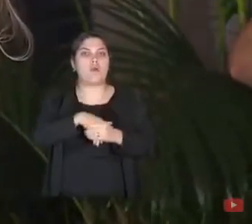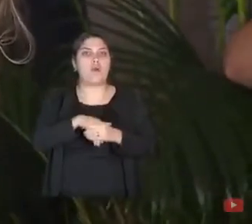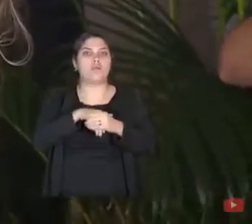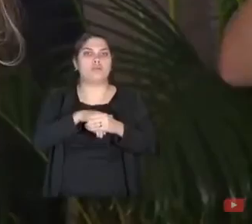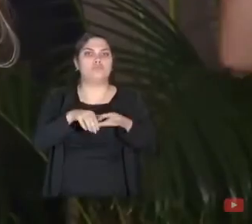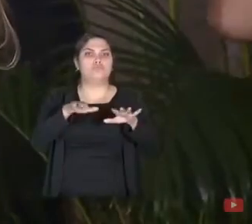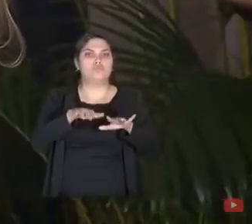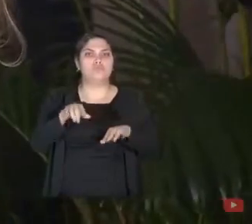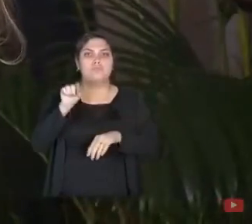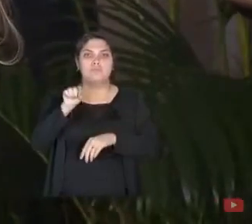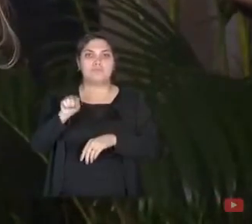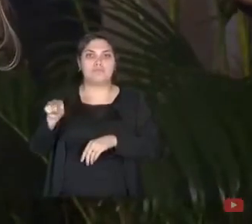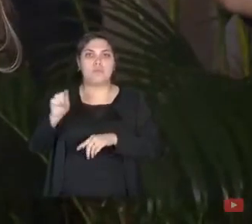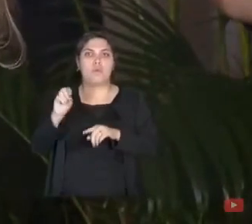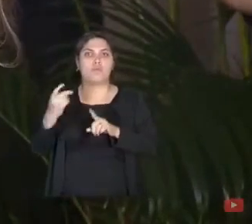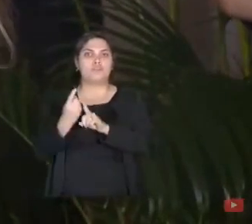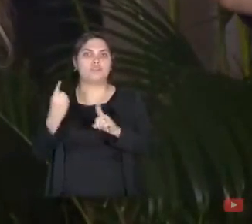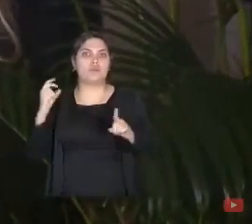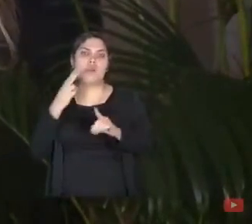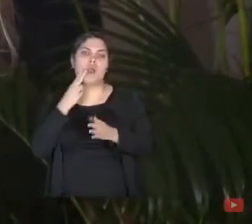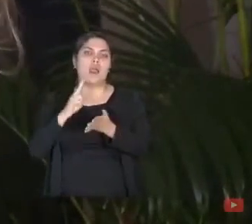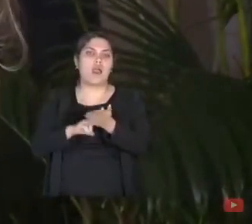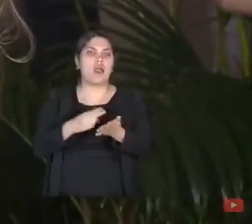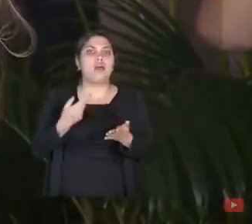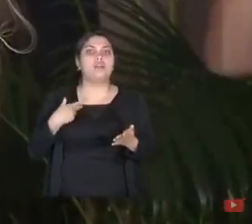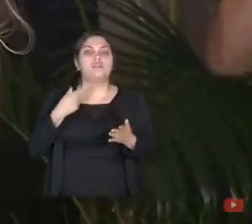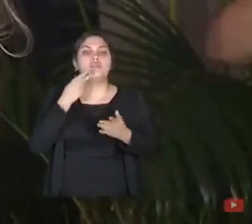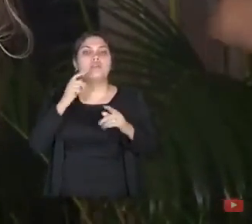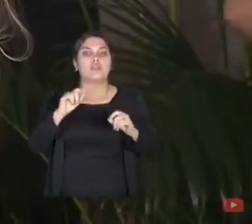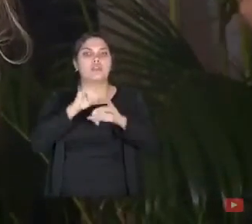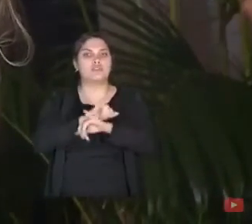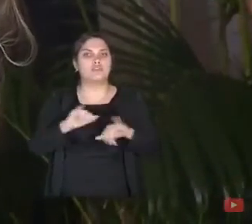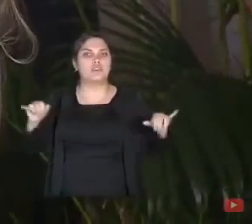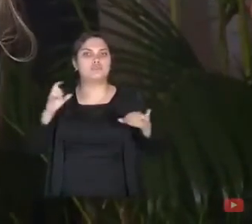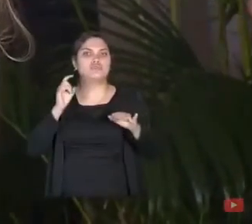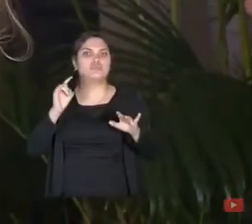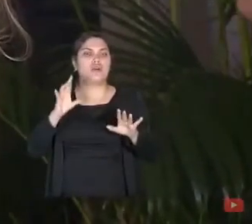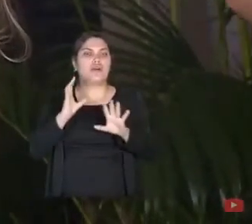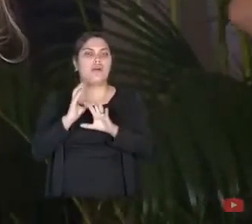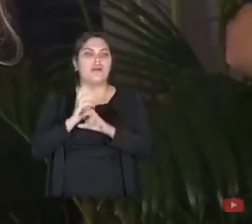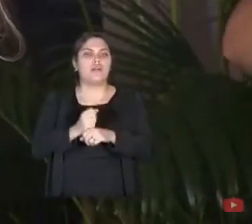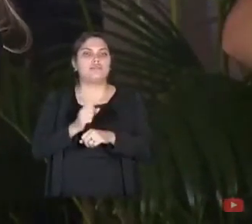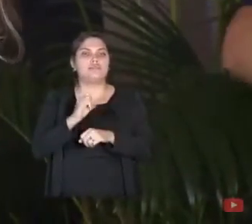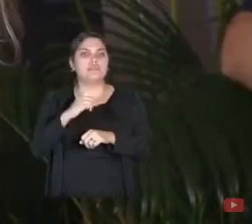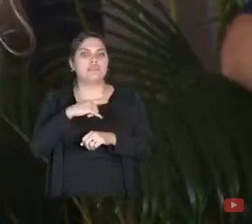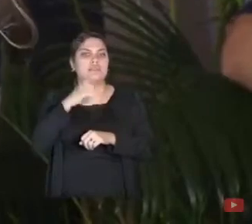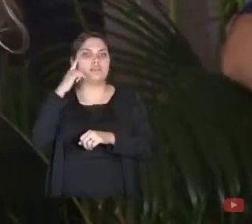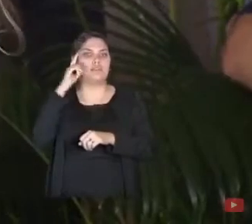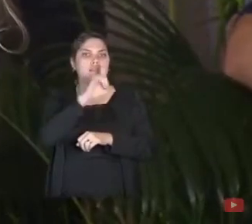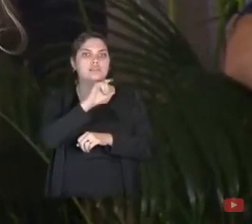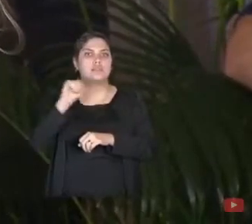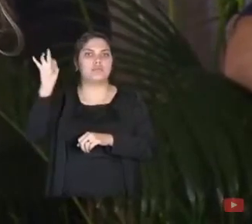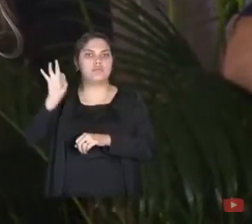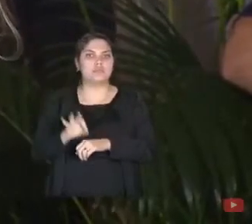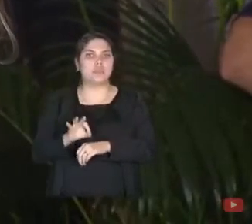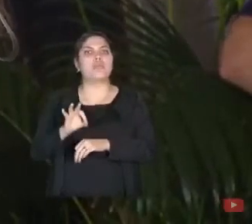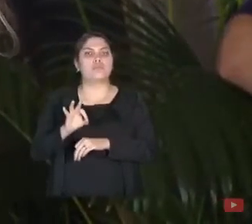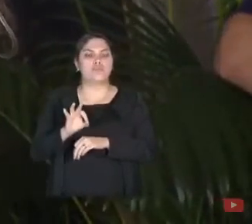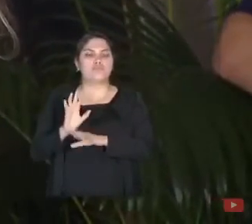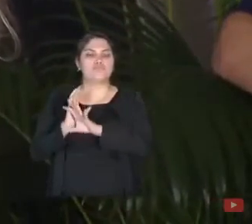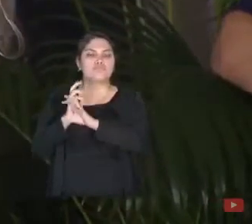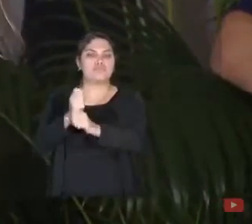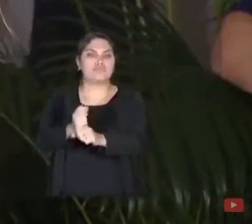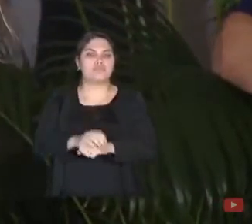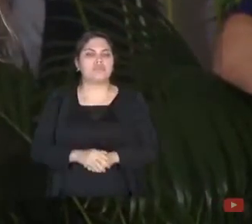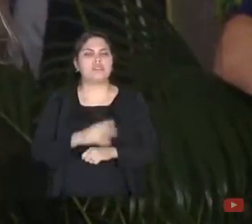o voto à distância ou por carta, e que a divulgação só aconteça quando se tiver 100% da apuração dos votos. O